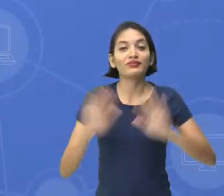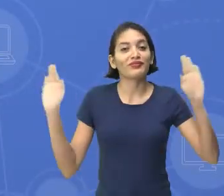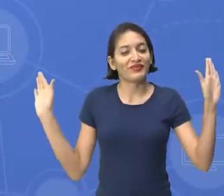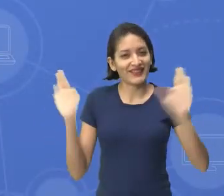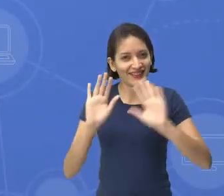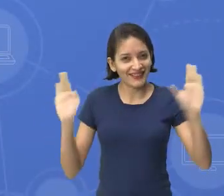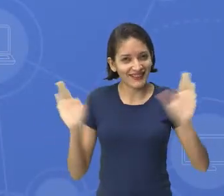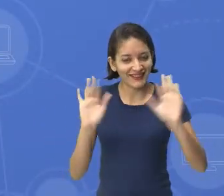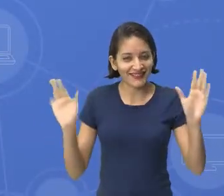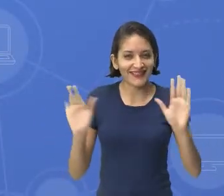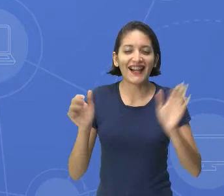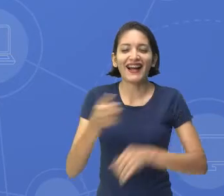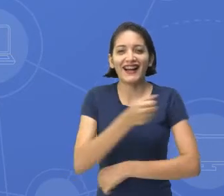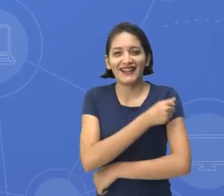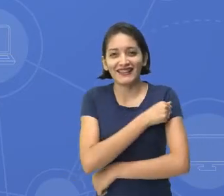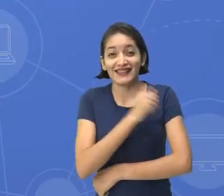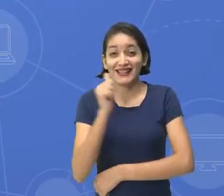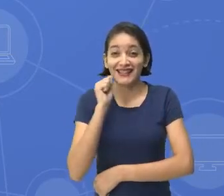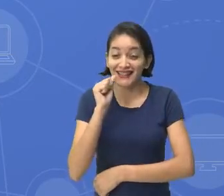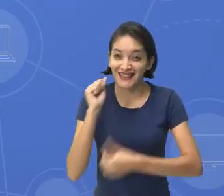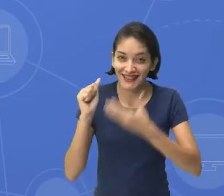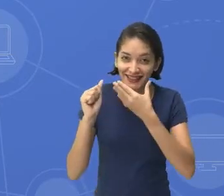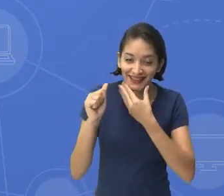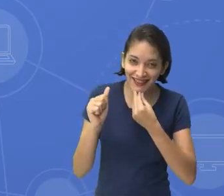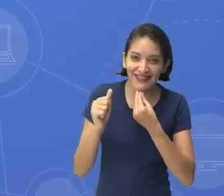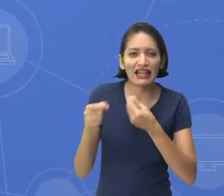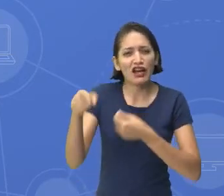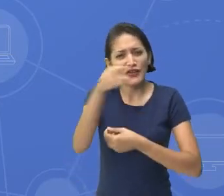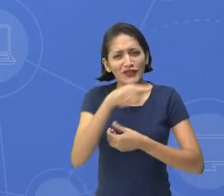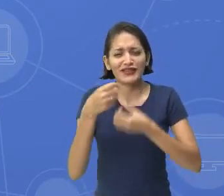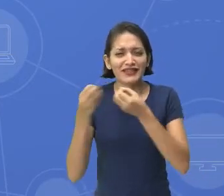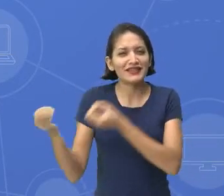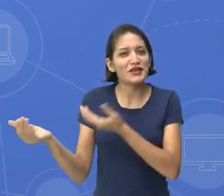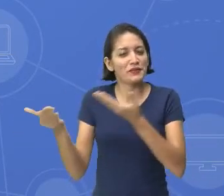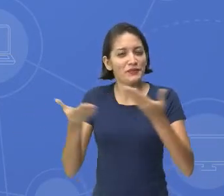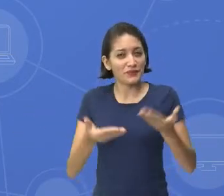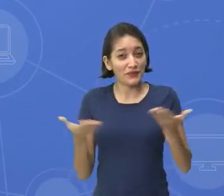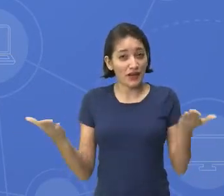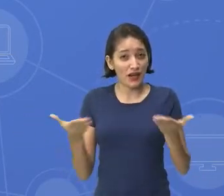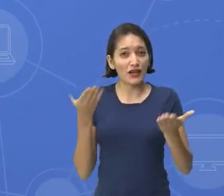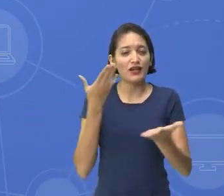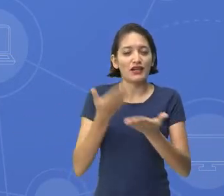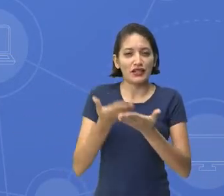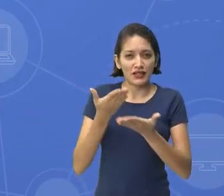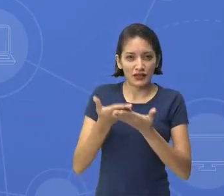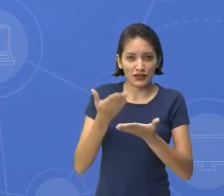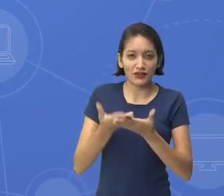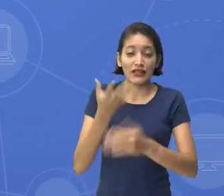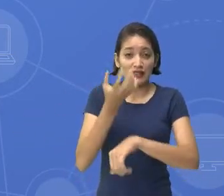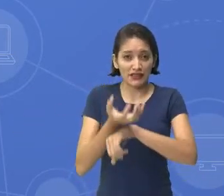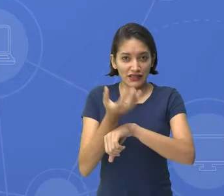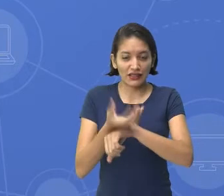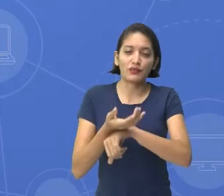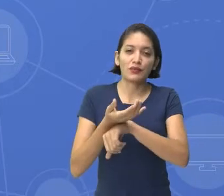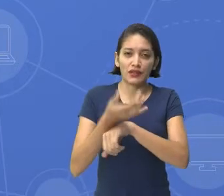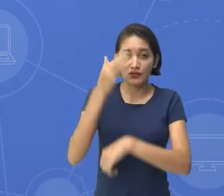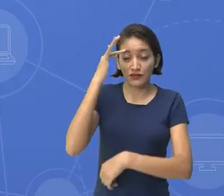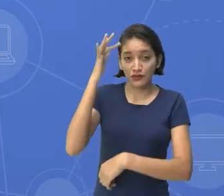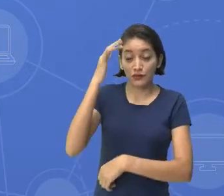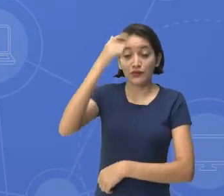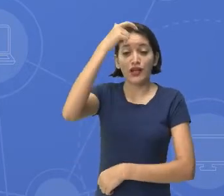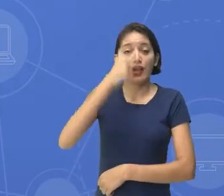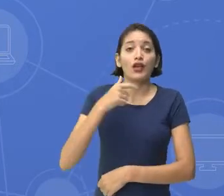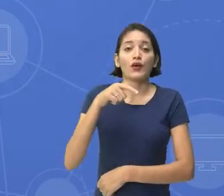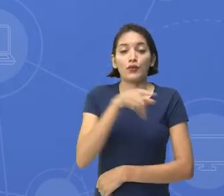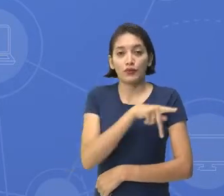Olá, meus queridos alunos, queridas alunas, sejam bem-vindos aqui à nossa aula de filosofia. Eu sou o